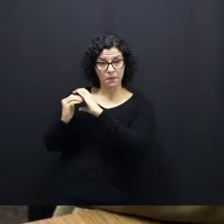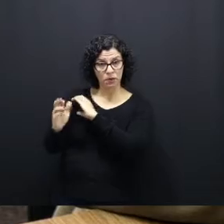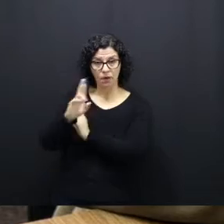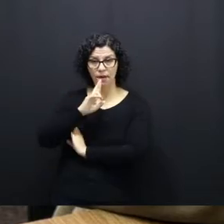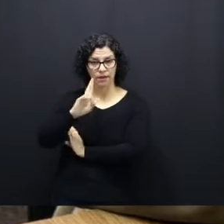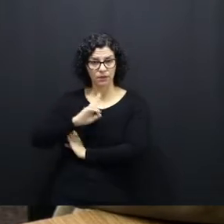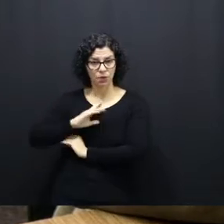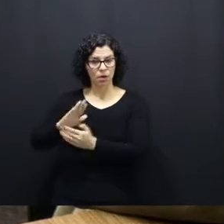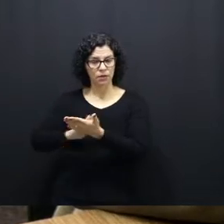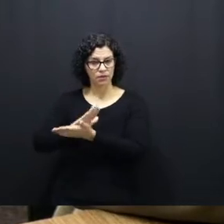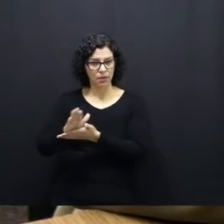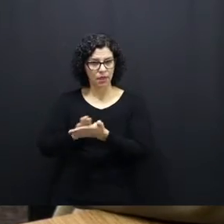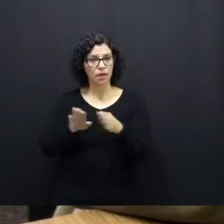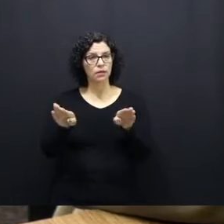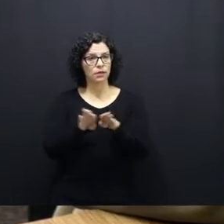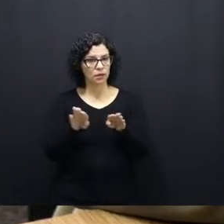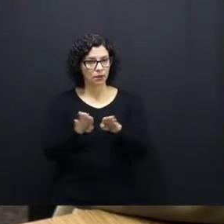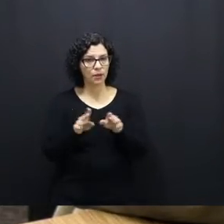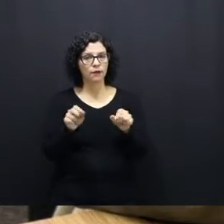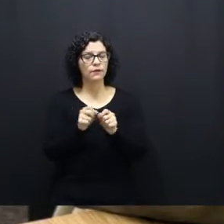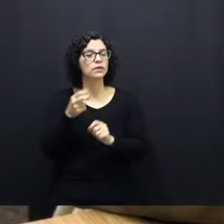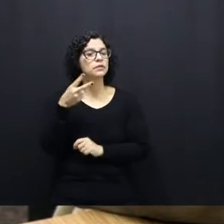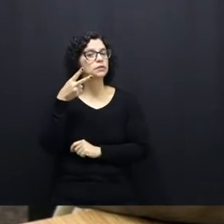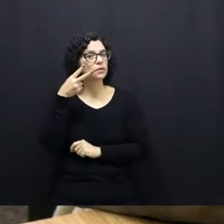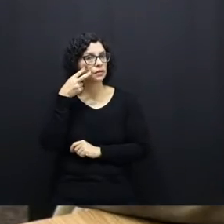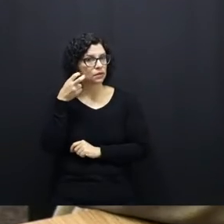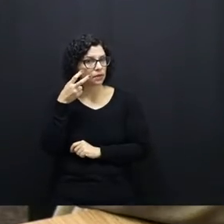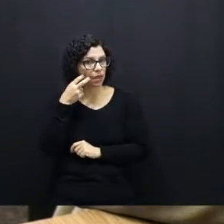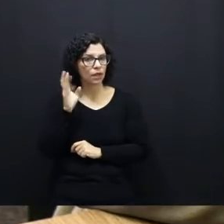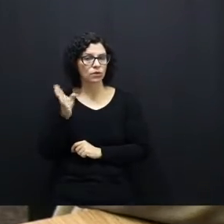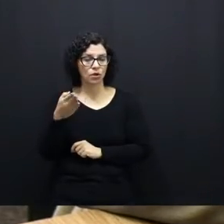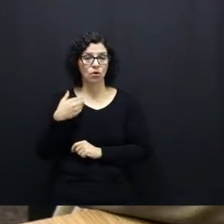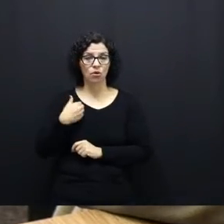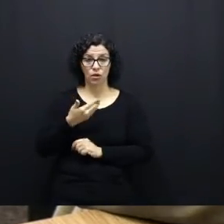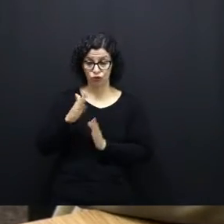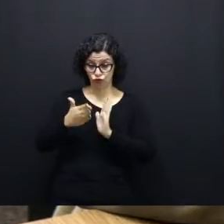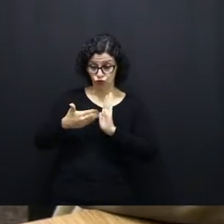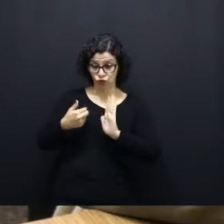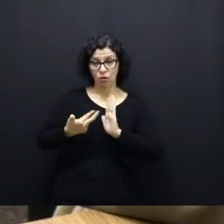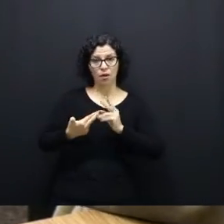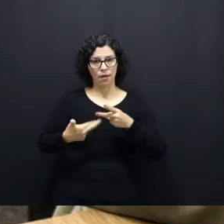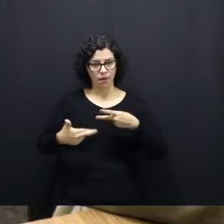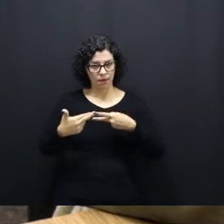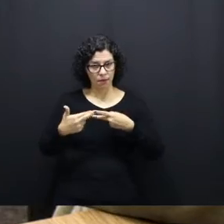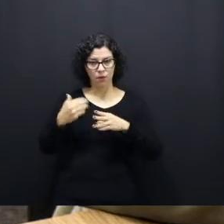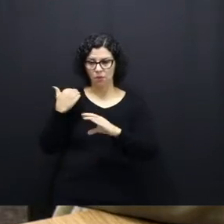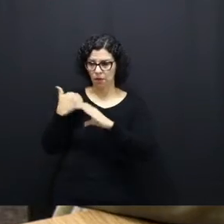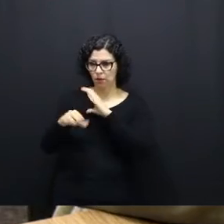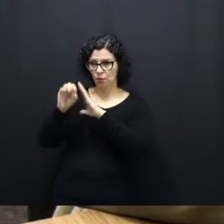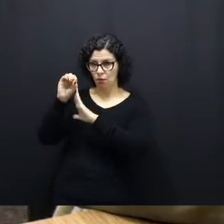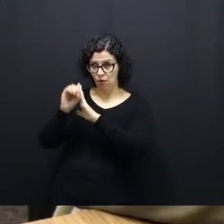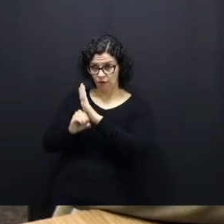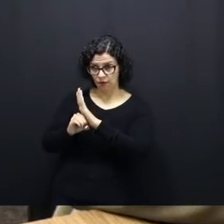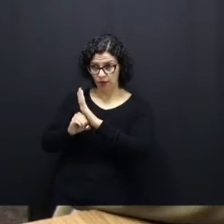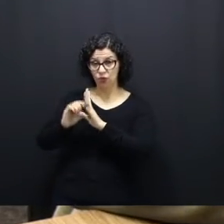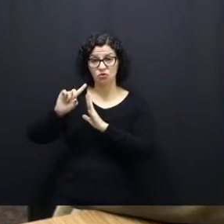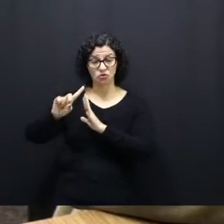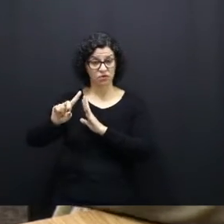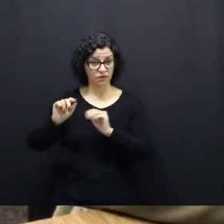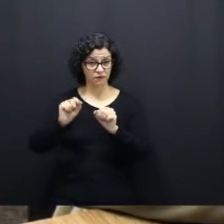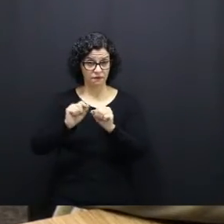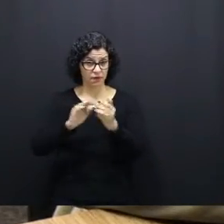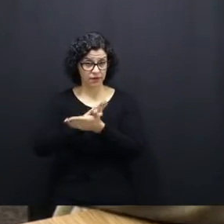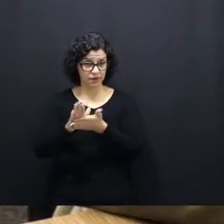vier essas informações como físico Vereador sinézio no último equipamento e não vírus informações nós vamos defender o requerimento